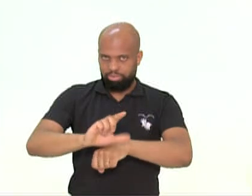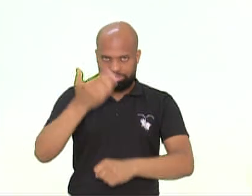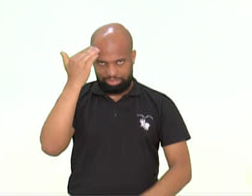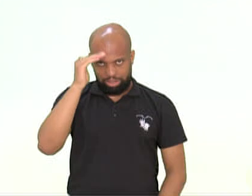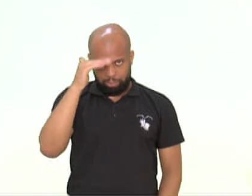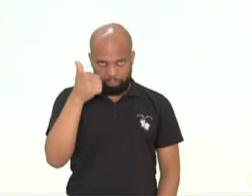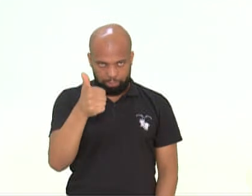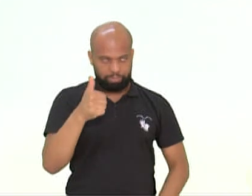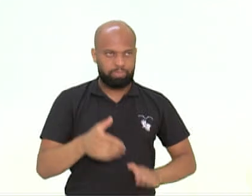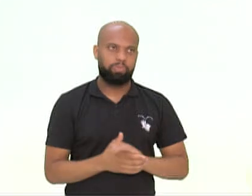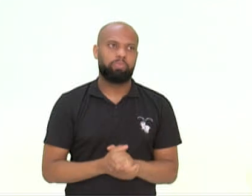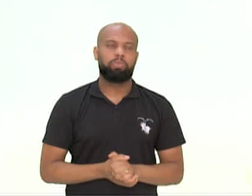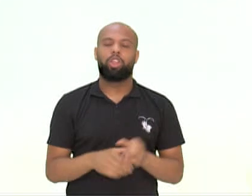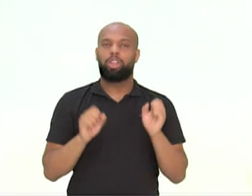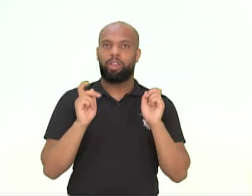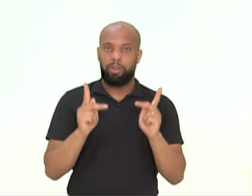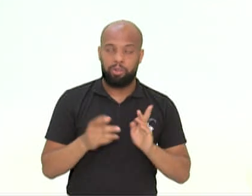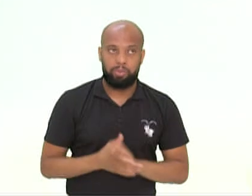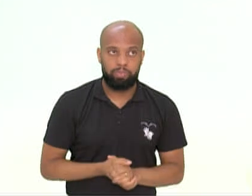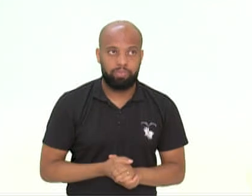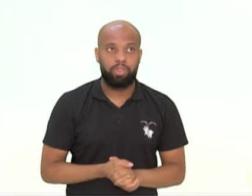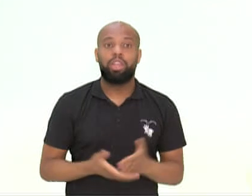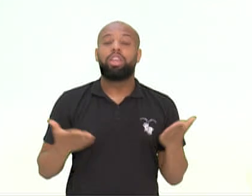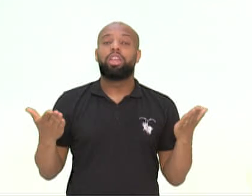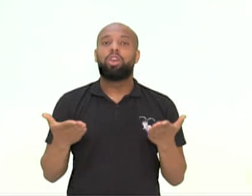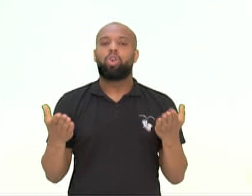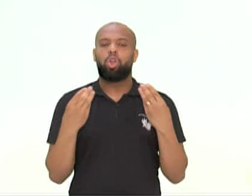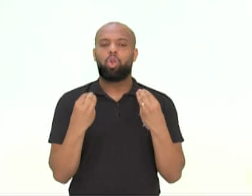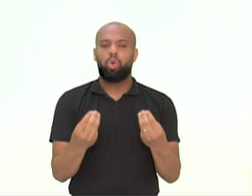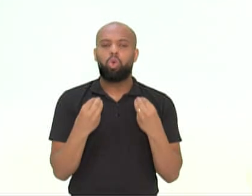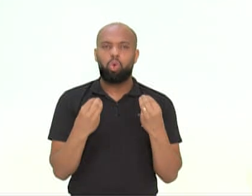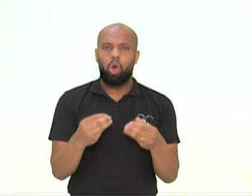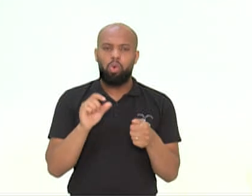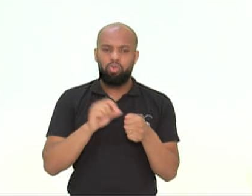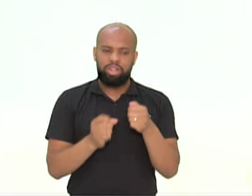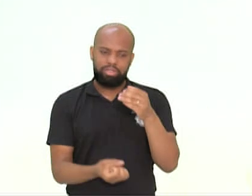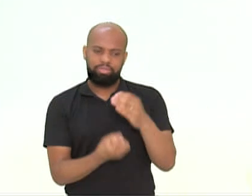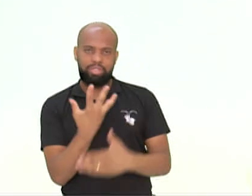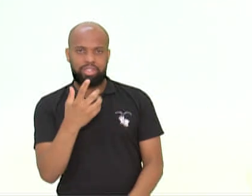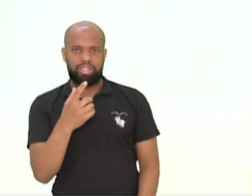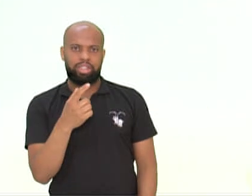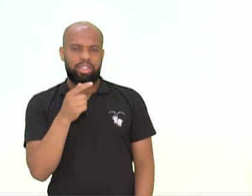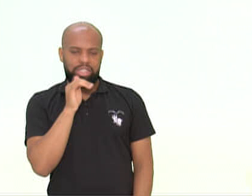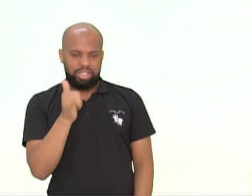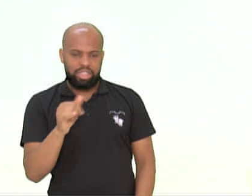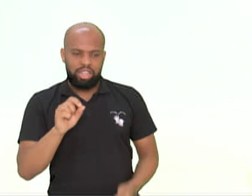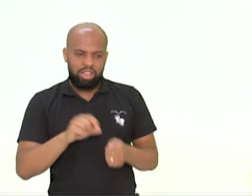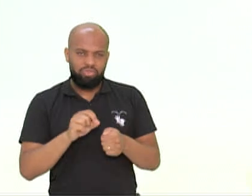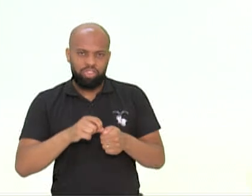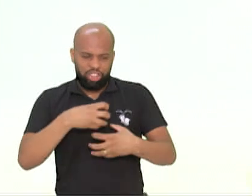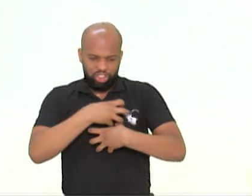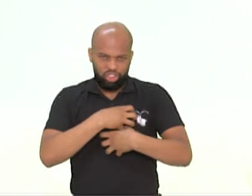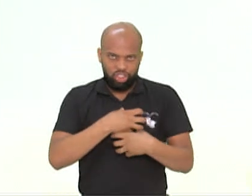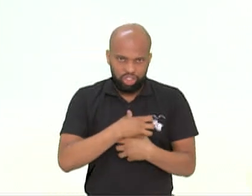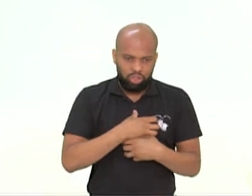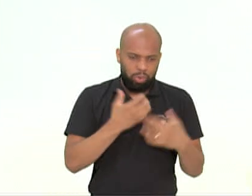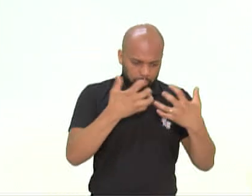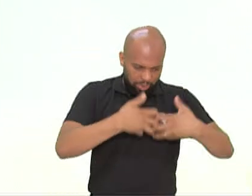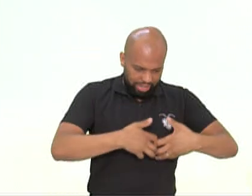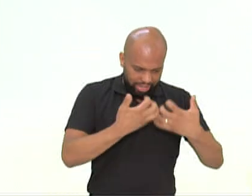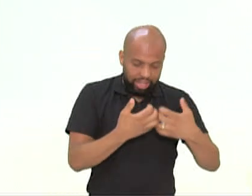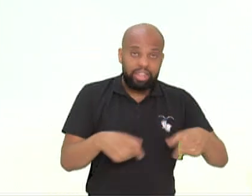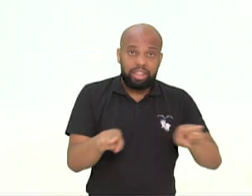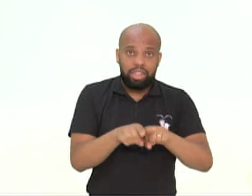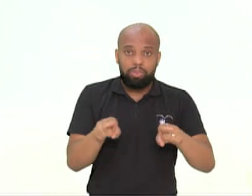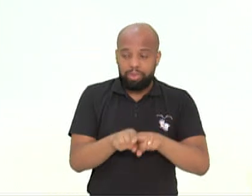bem? Bom, como um gerador consegue transformar energia mecânica em elétrica?